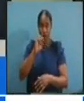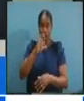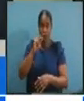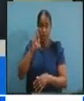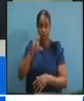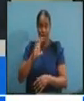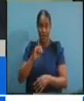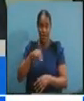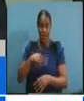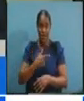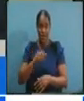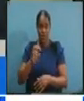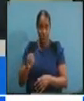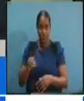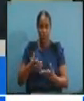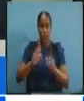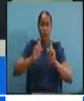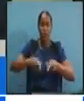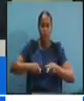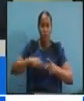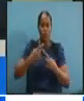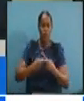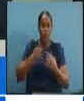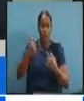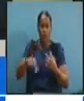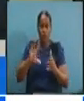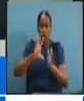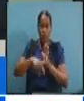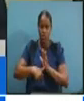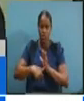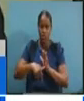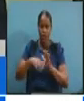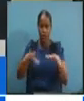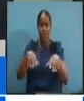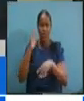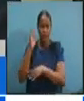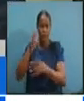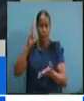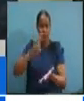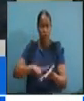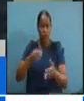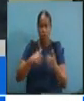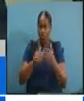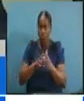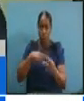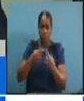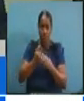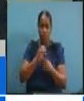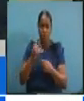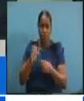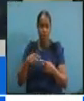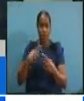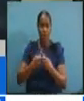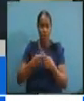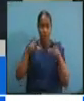possibilidade nunca teve um cepo projeto no brasil tem a segunda população turma do curso de 2020 é a instalação de